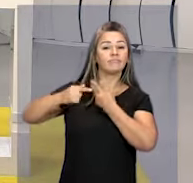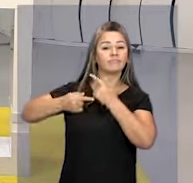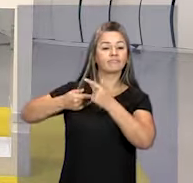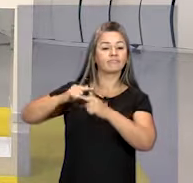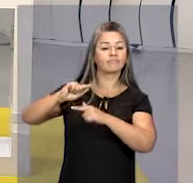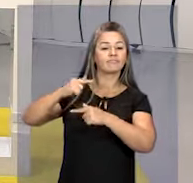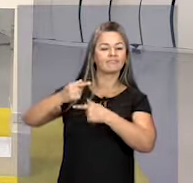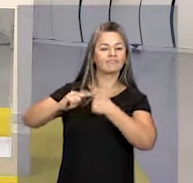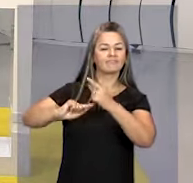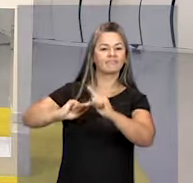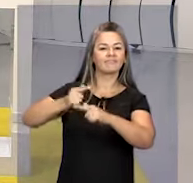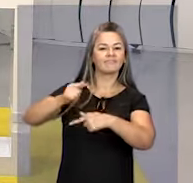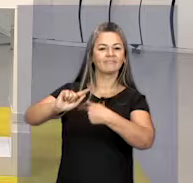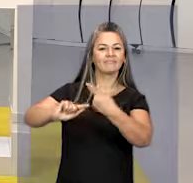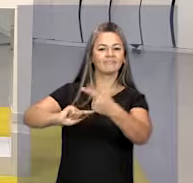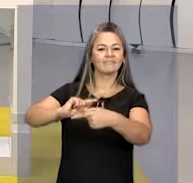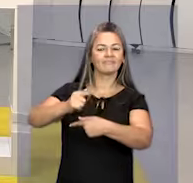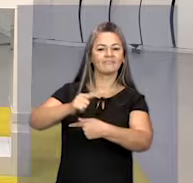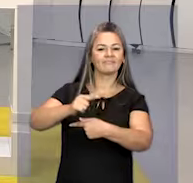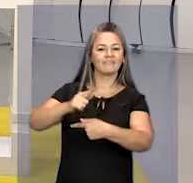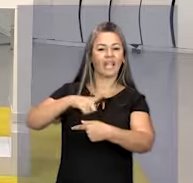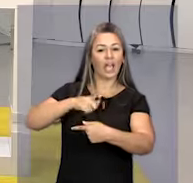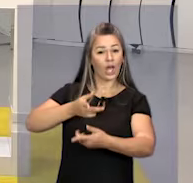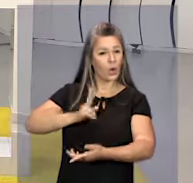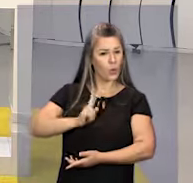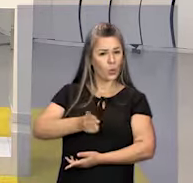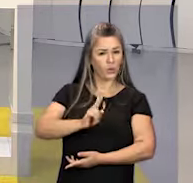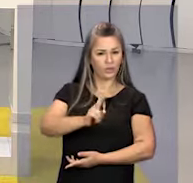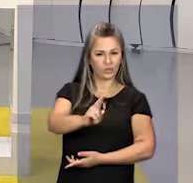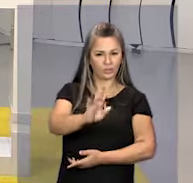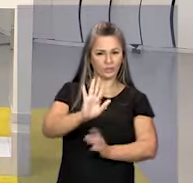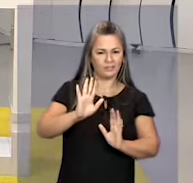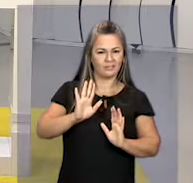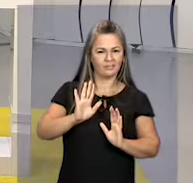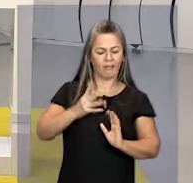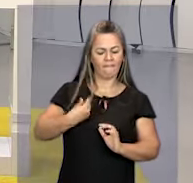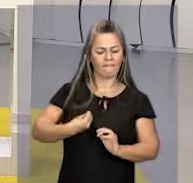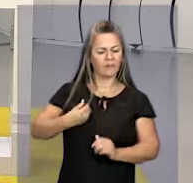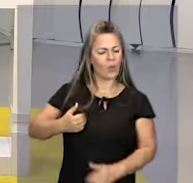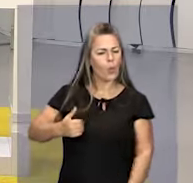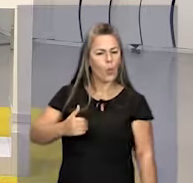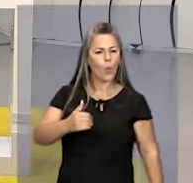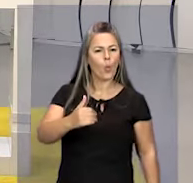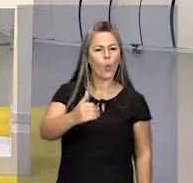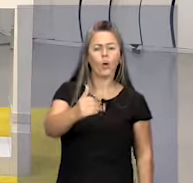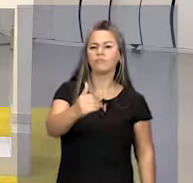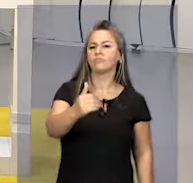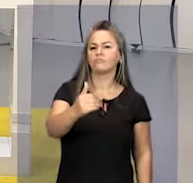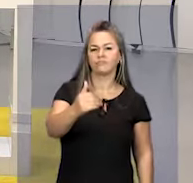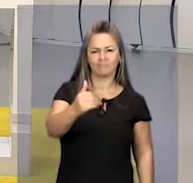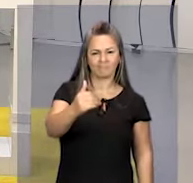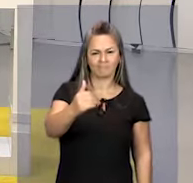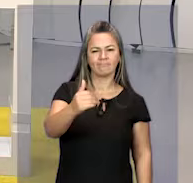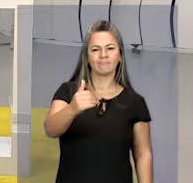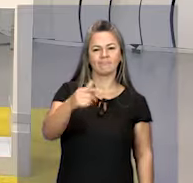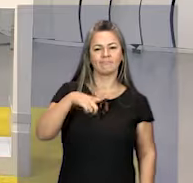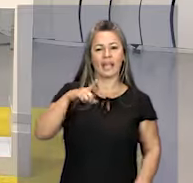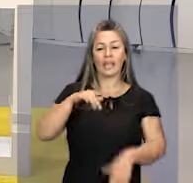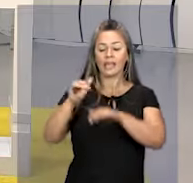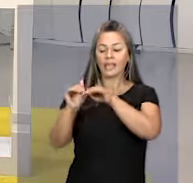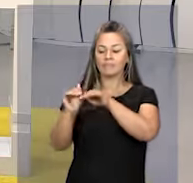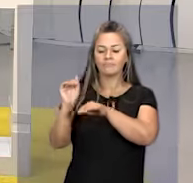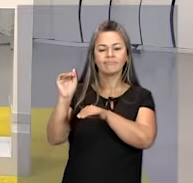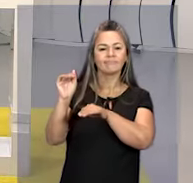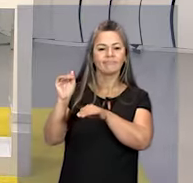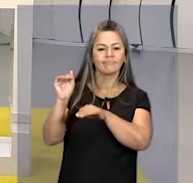pessoa continuarão na mesma casta. Então, é uma coisa hereditária. E ali são divididos os papéis sociais.